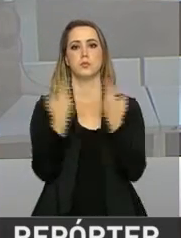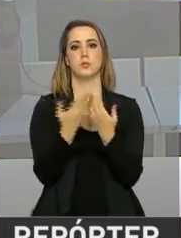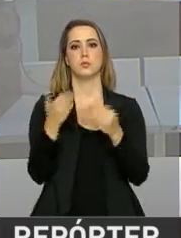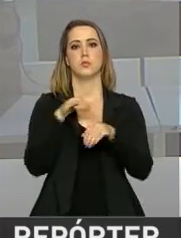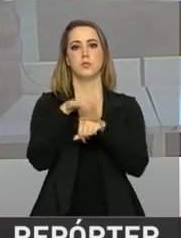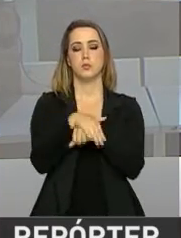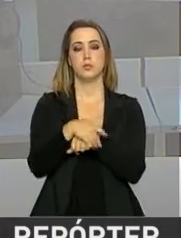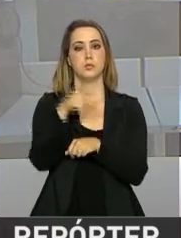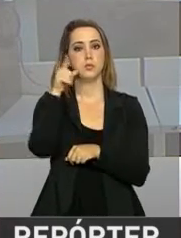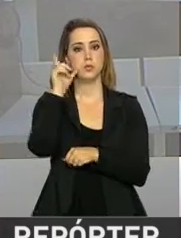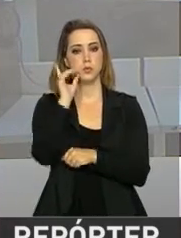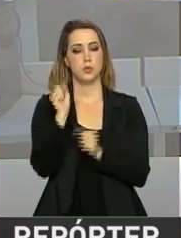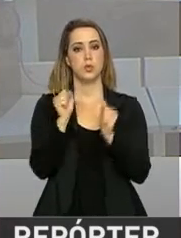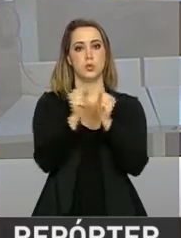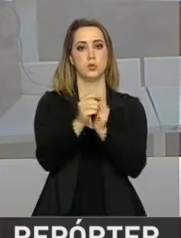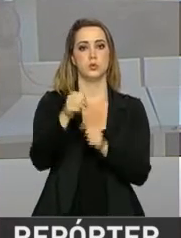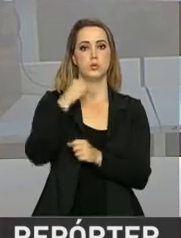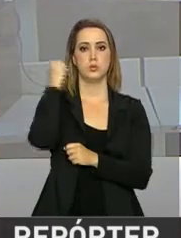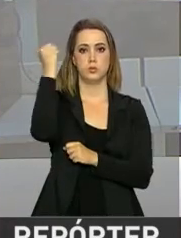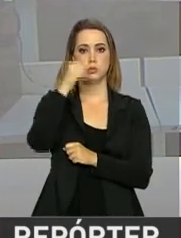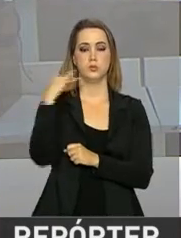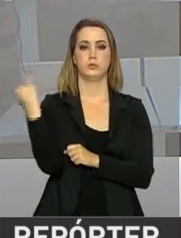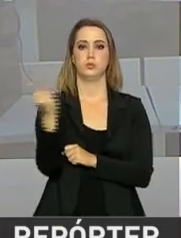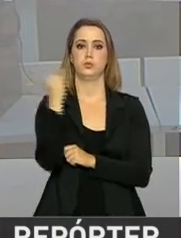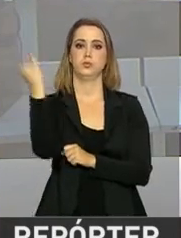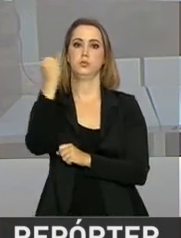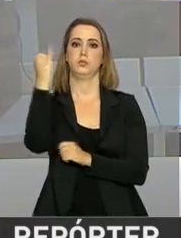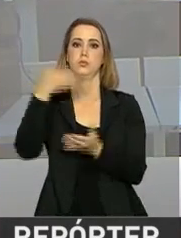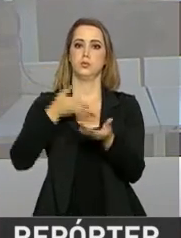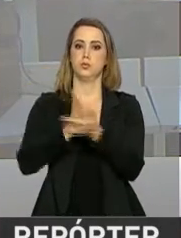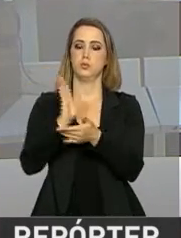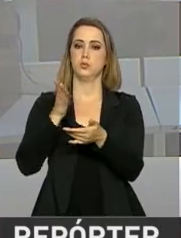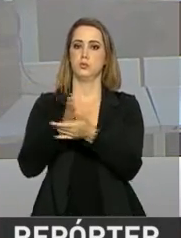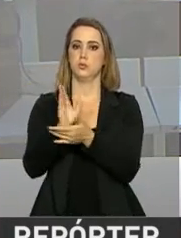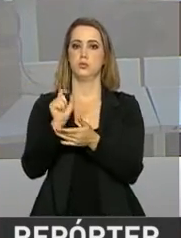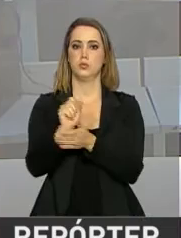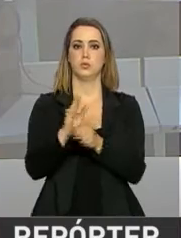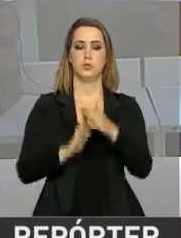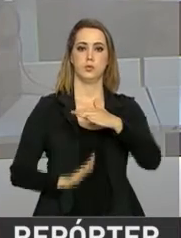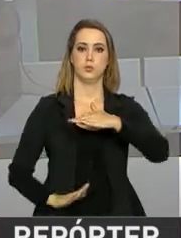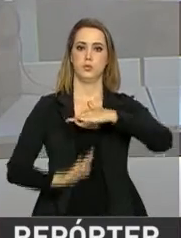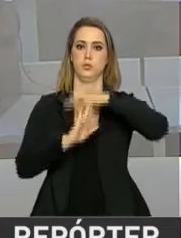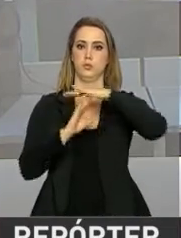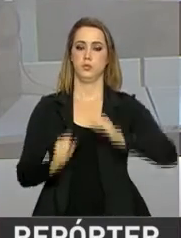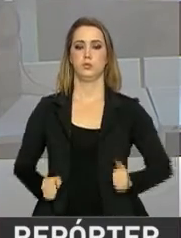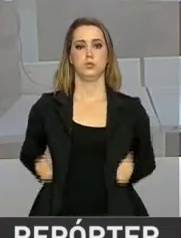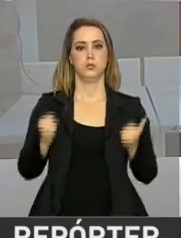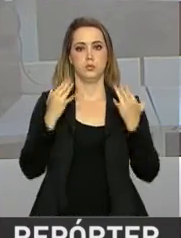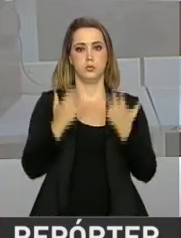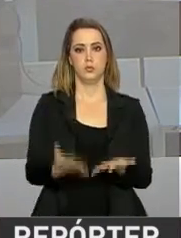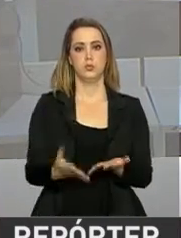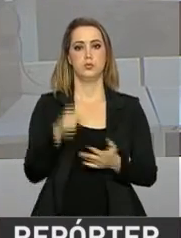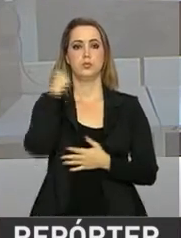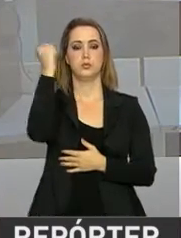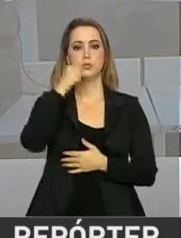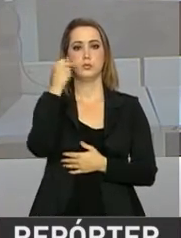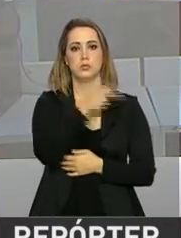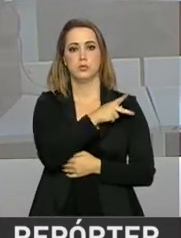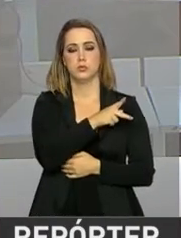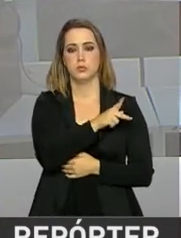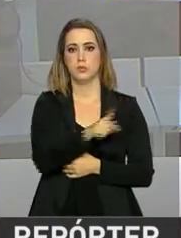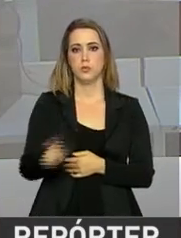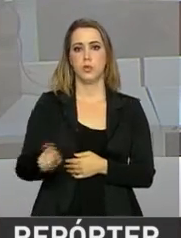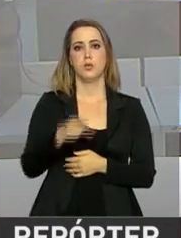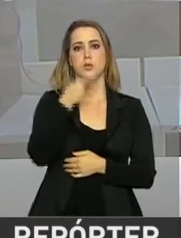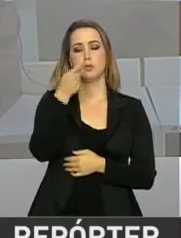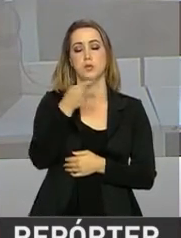de ontem com senadores para falar sobre a importância da aprovação da medida que limita os gastos públicos aos senadores o presidente disse que é